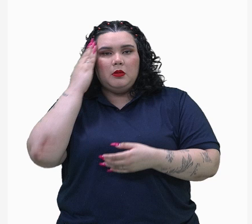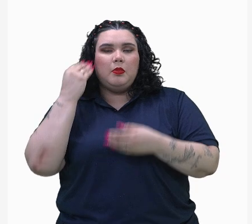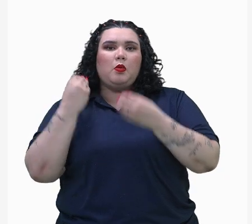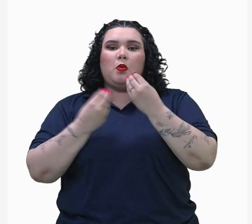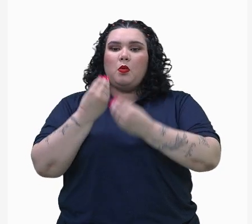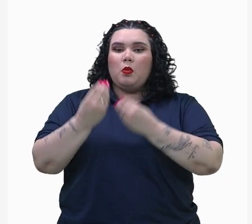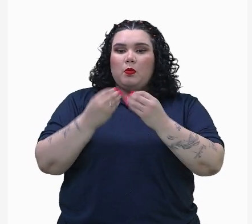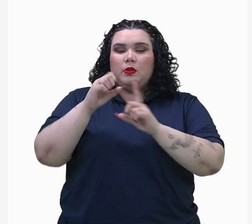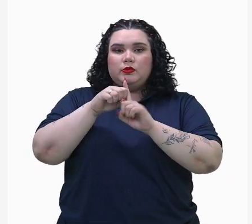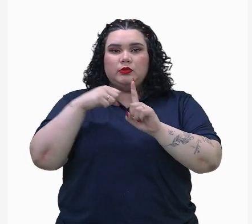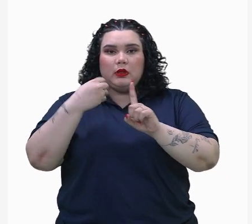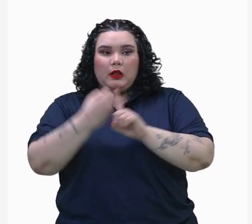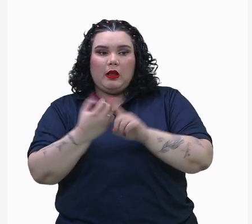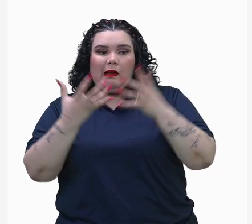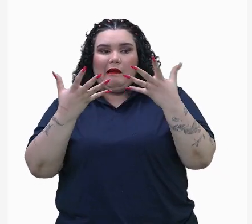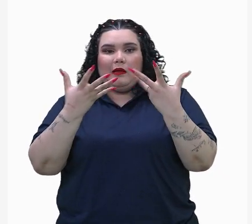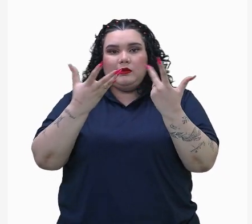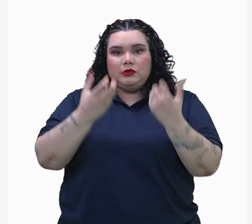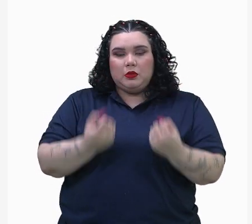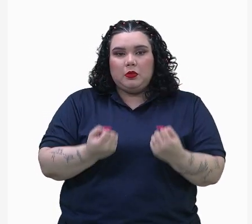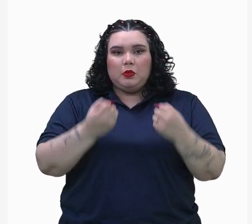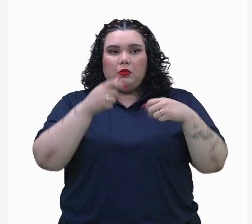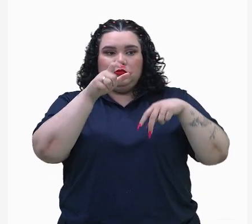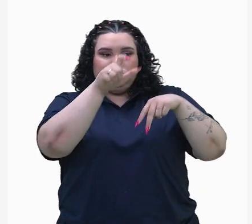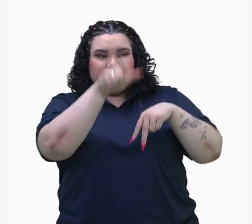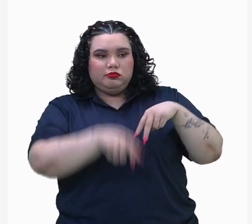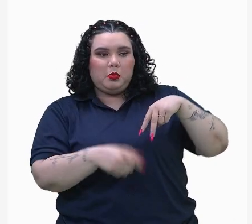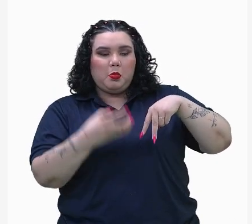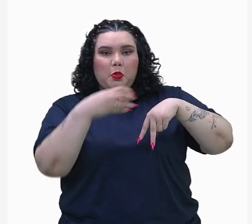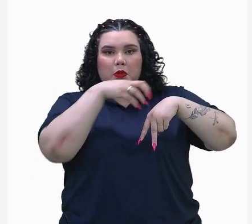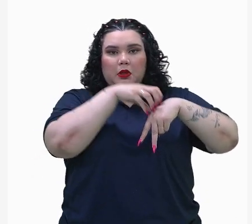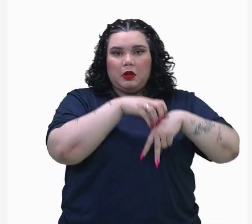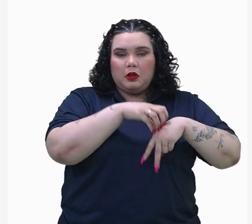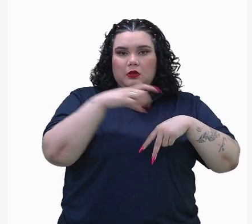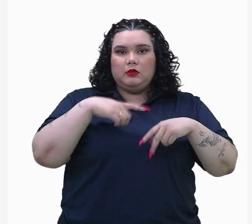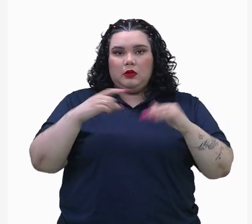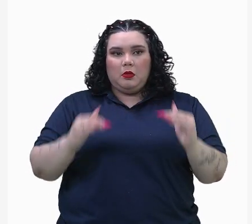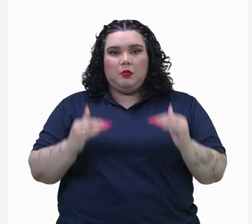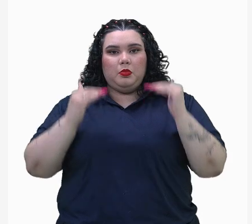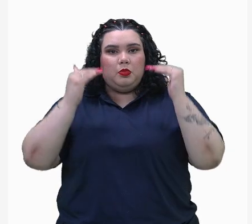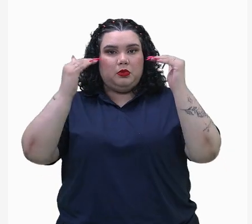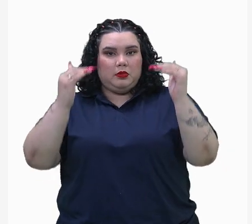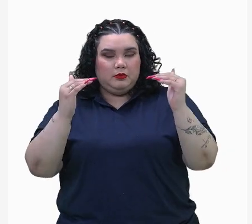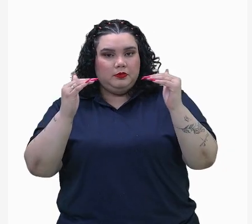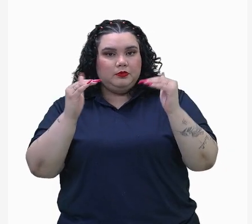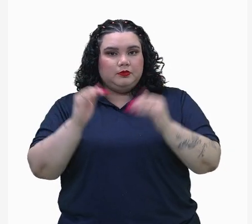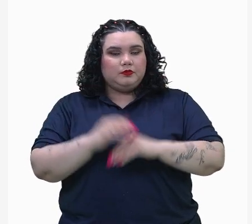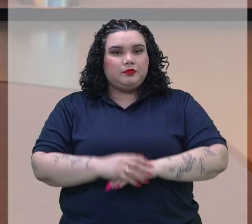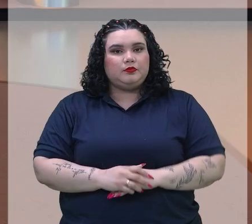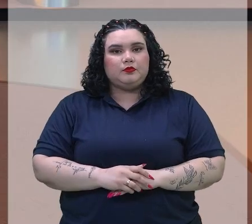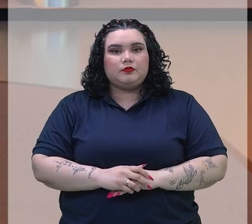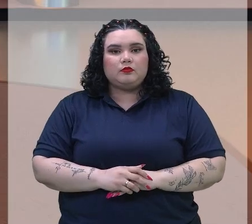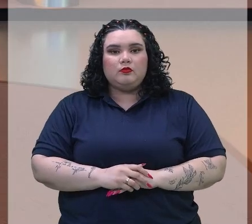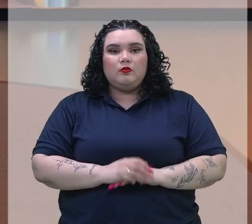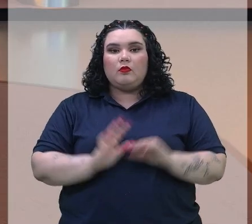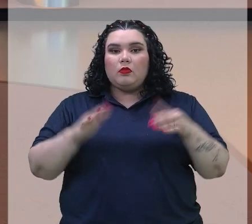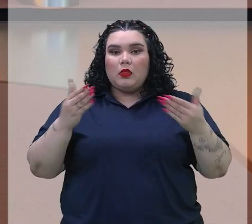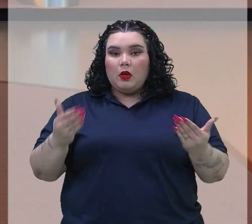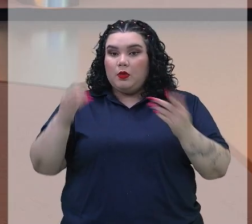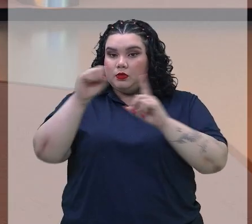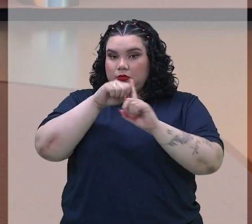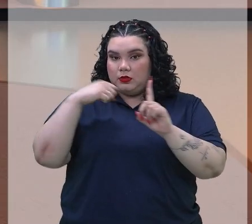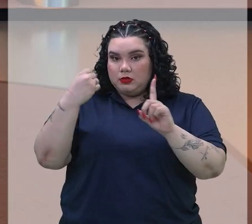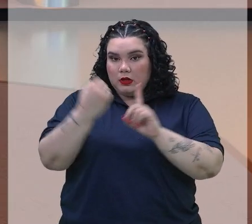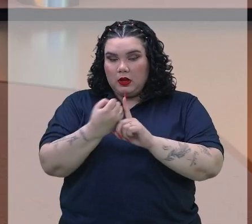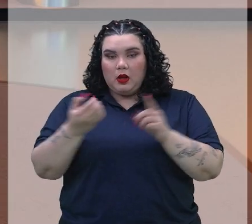sociedade aceitou que existisse um monarca, que ele governasse com um poder absoluto. Falando em sociedade, a gente vai então